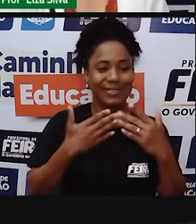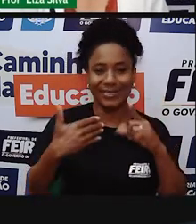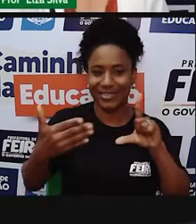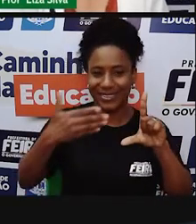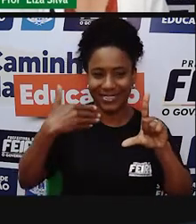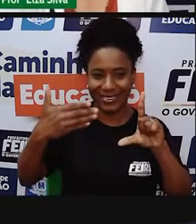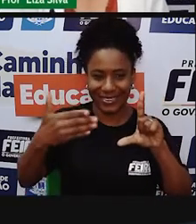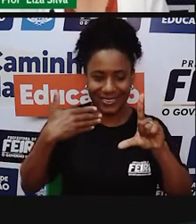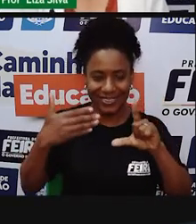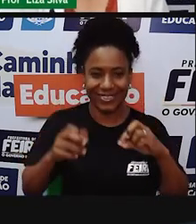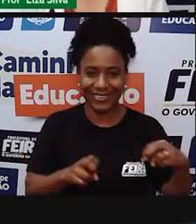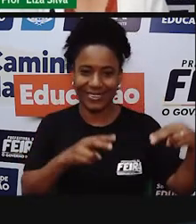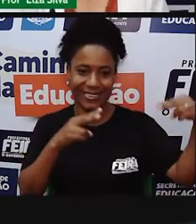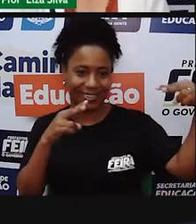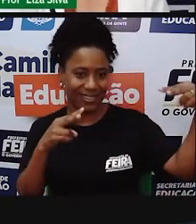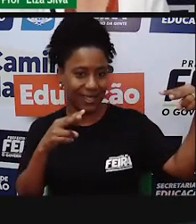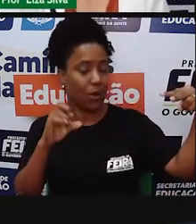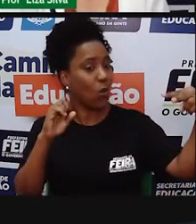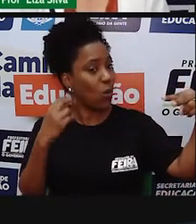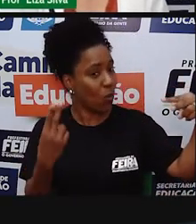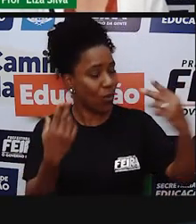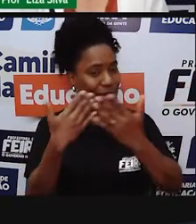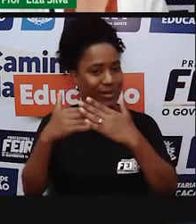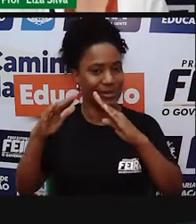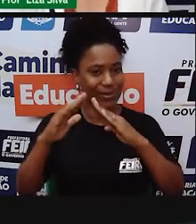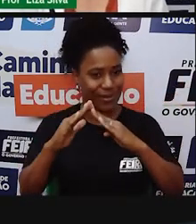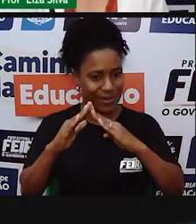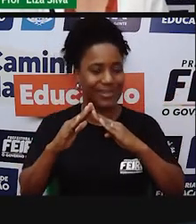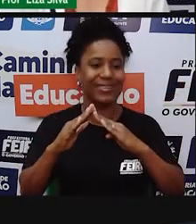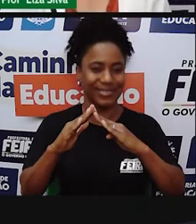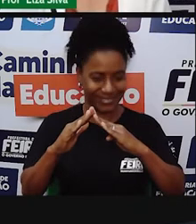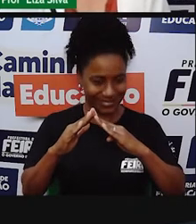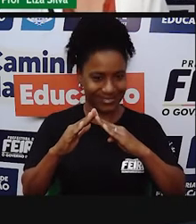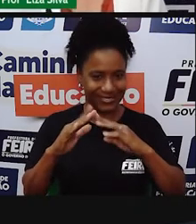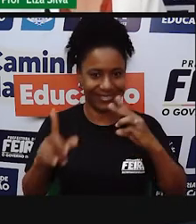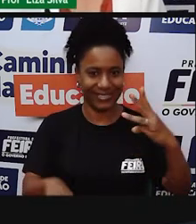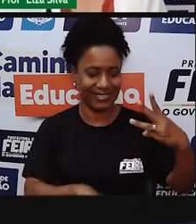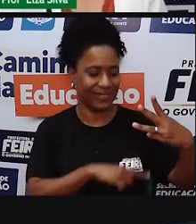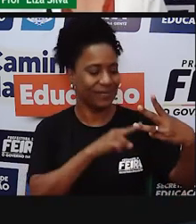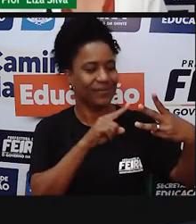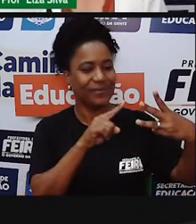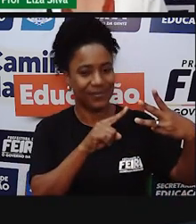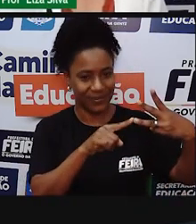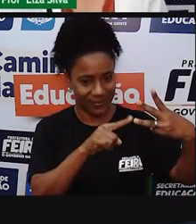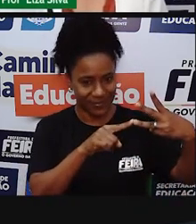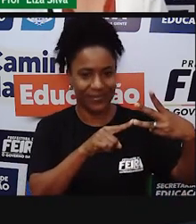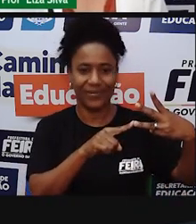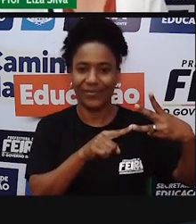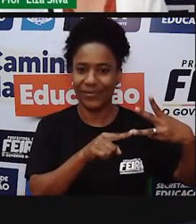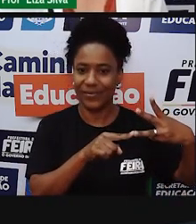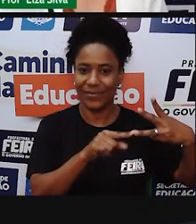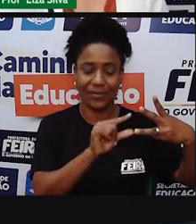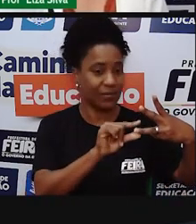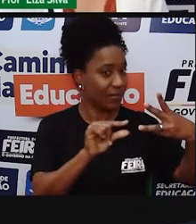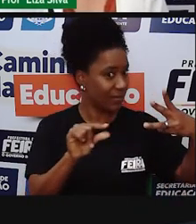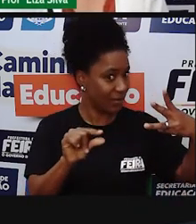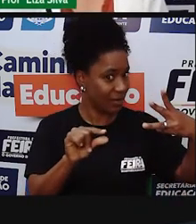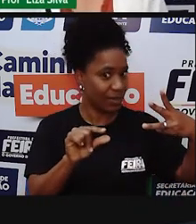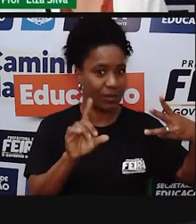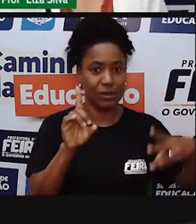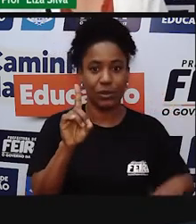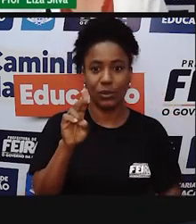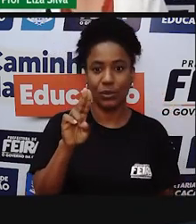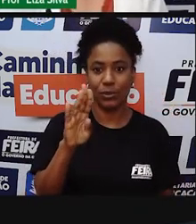ou durante a aula da sua escola, class exercise, exercício de classe. E por fim,